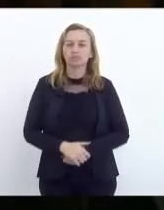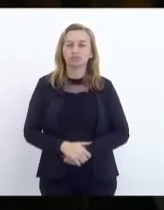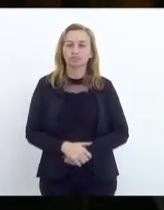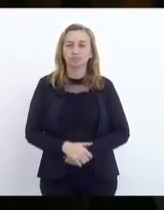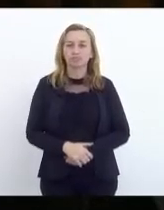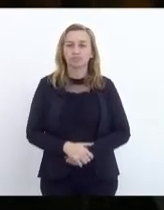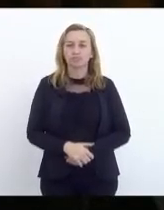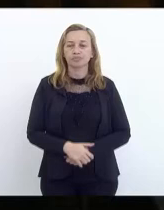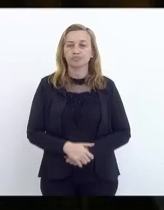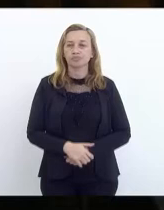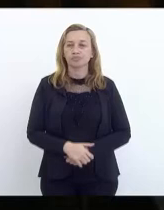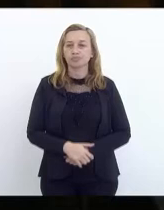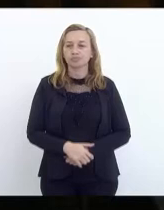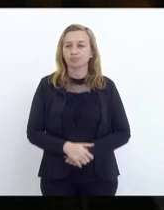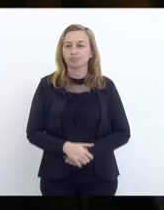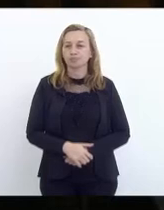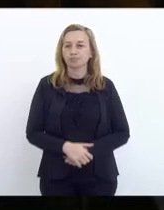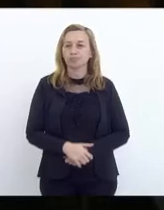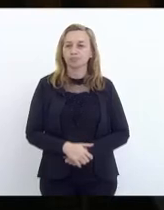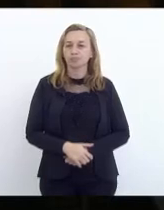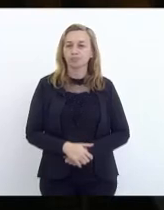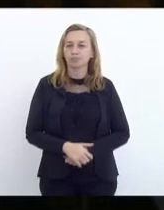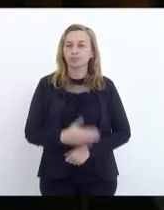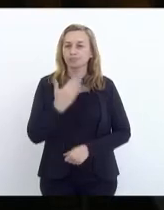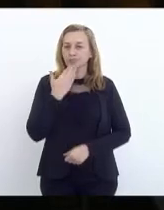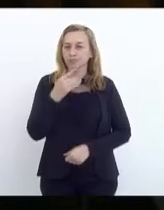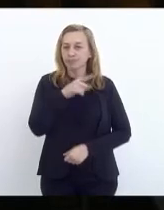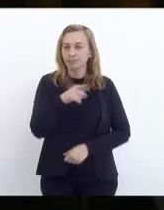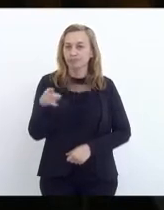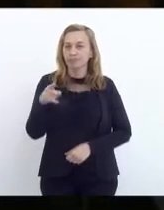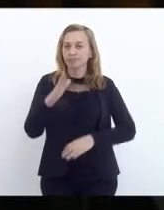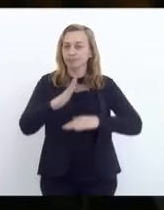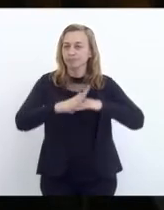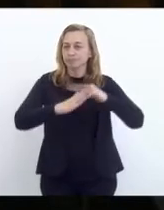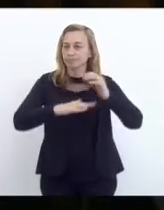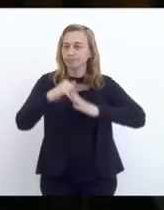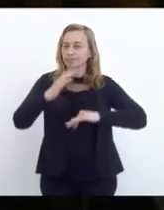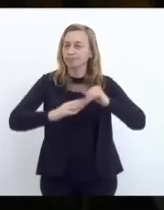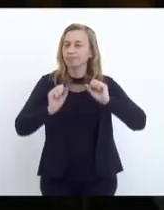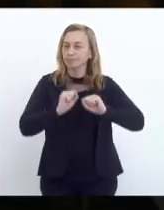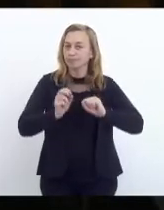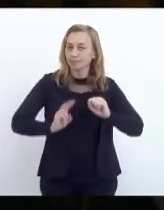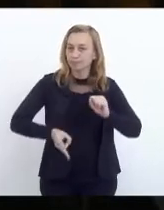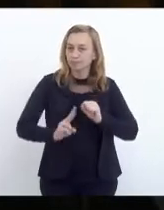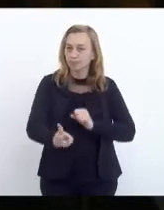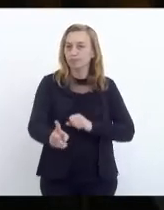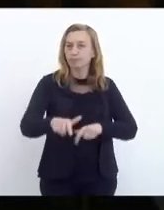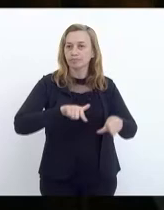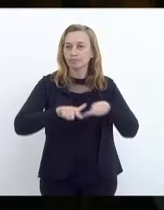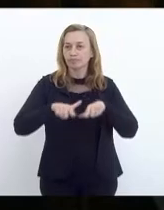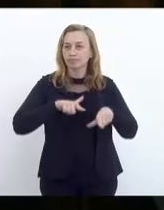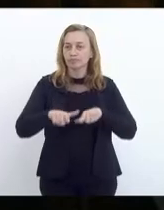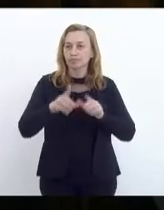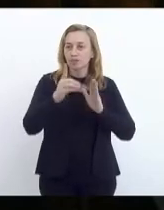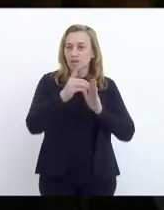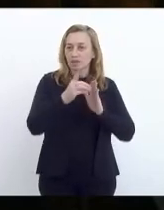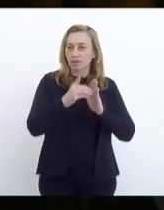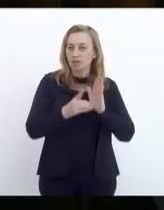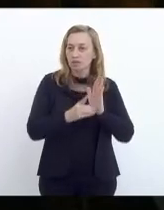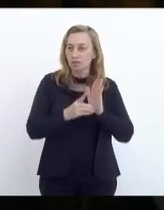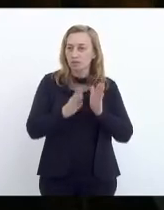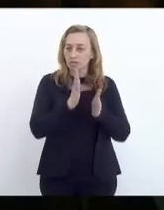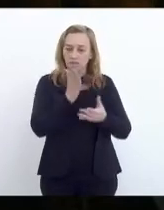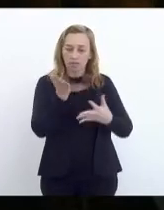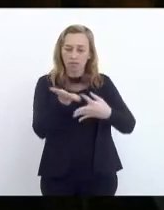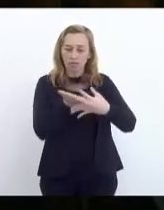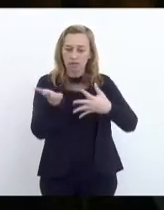aqui sugerindo, para que esses profissionais possam continuar atuando, que o DETRAN parcele em